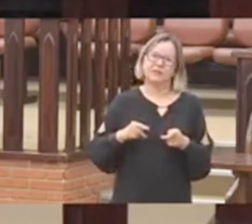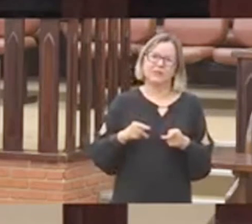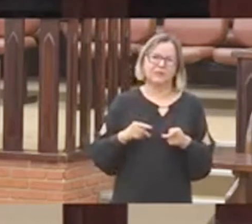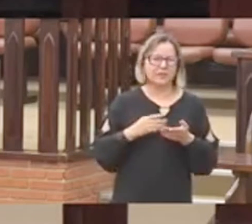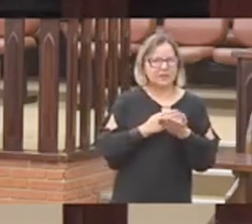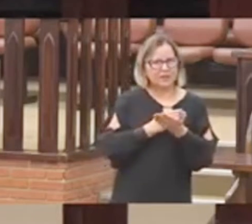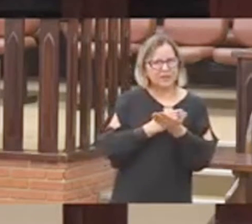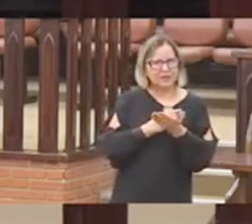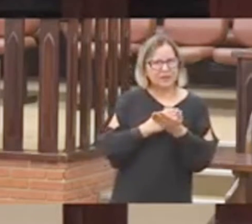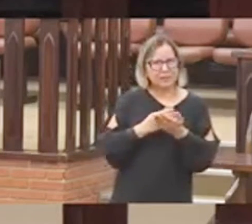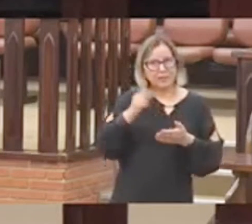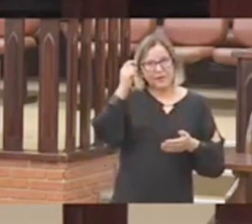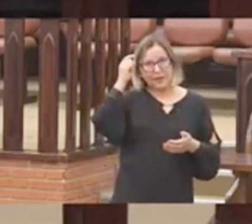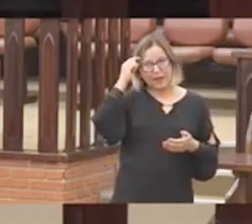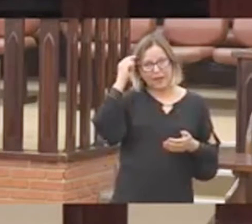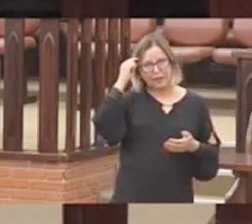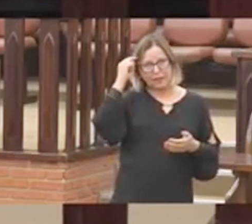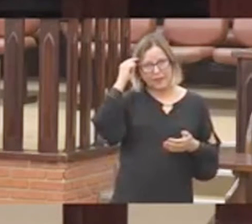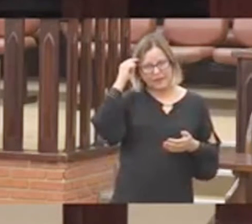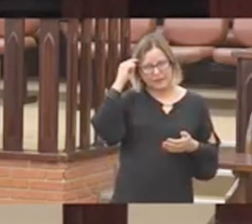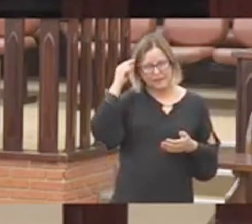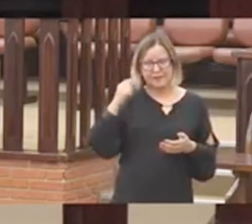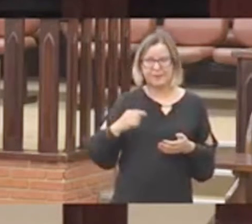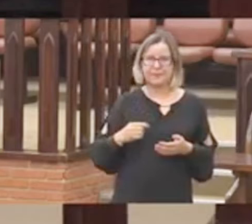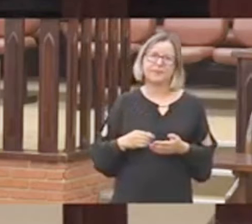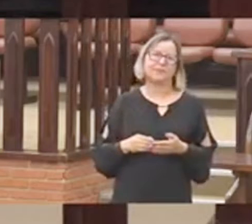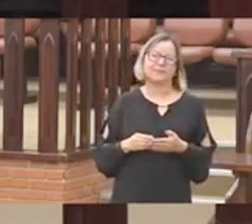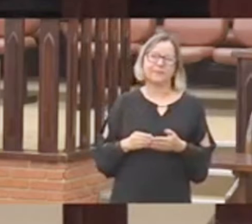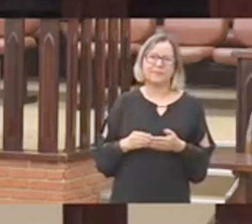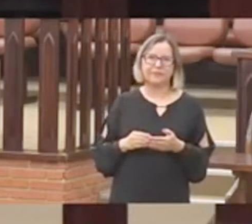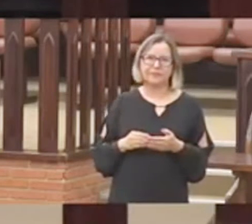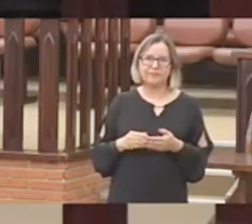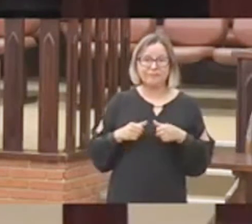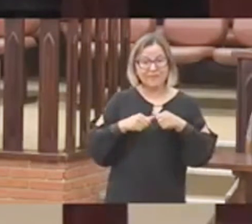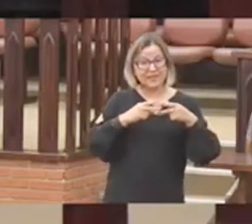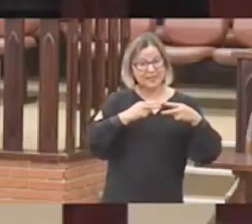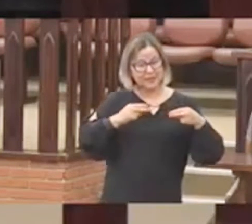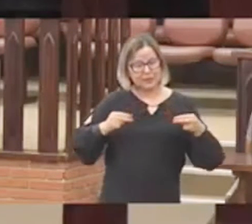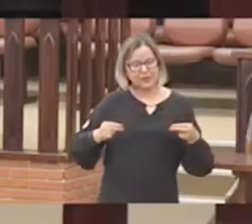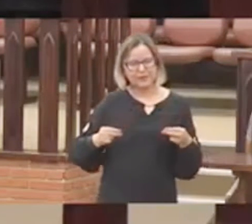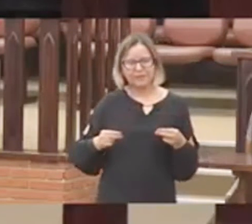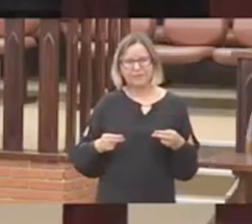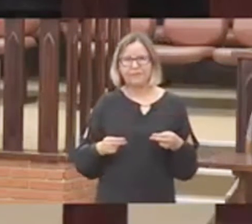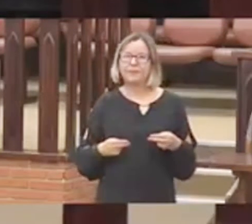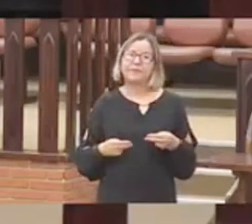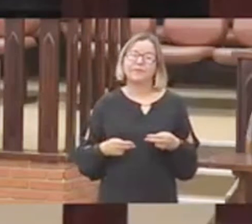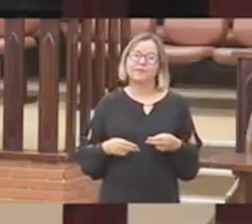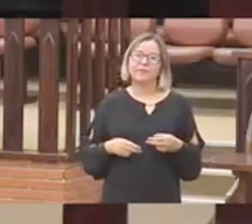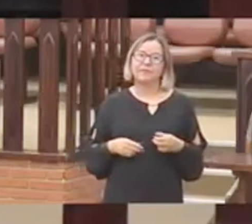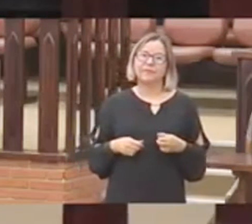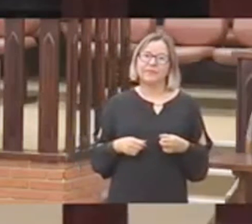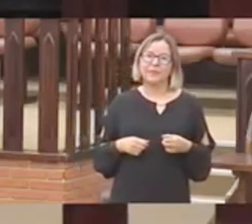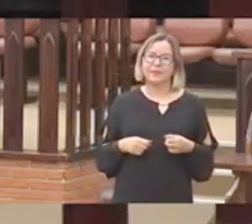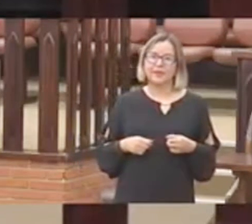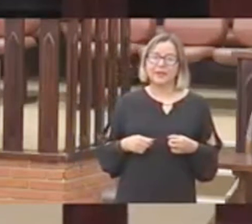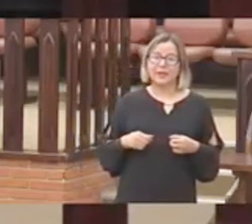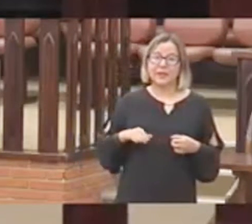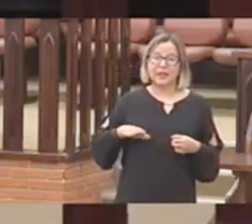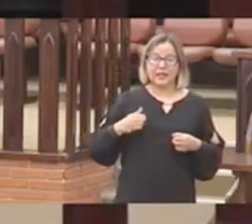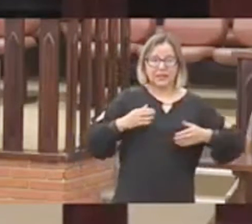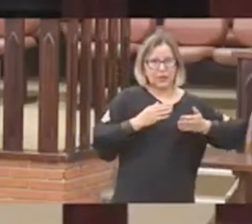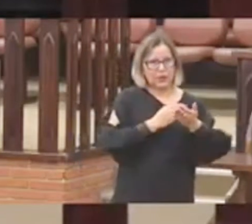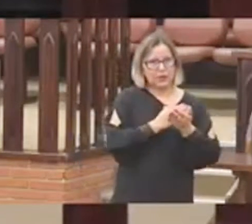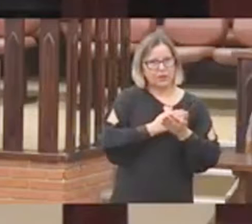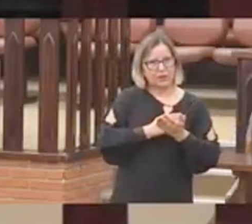o argumento, esse argumento, ele reside no seguinte aspecto: parte-se de uma primeira